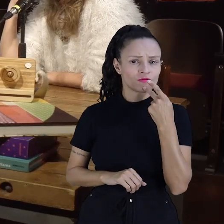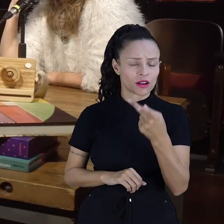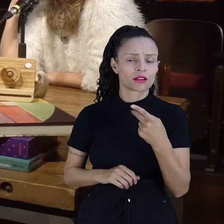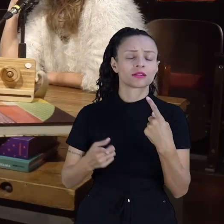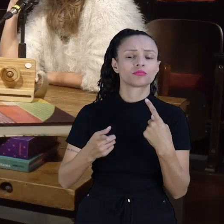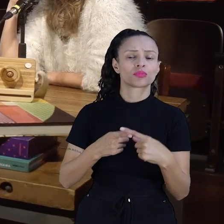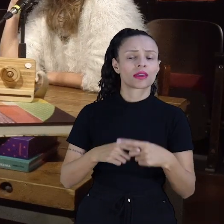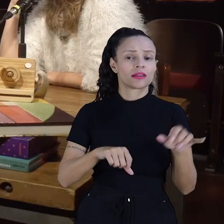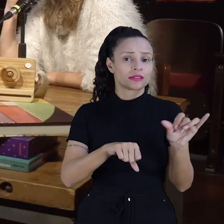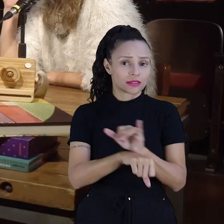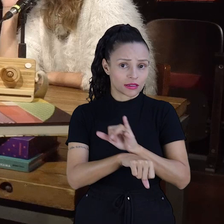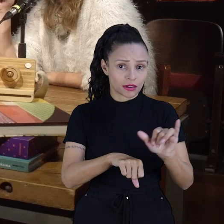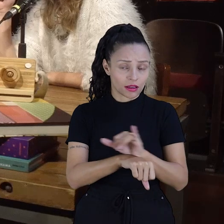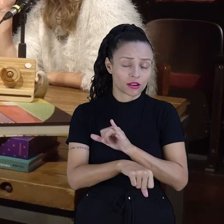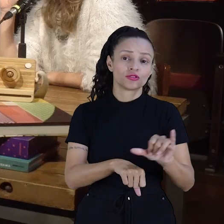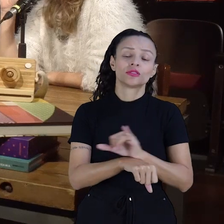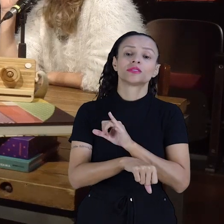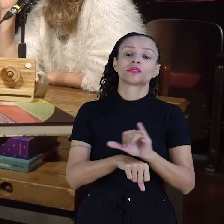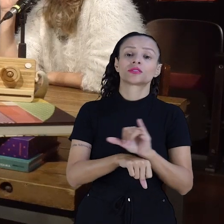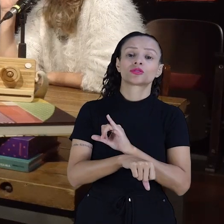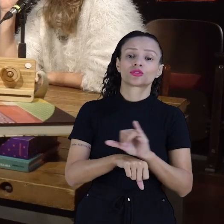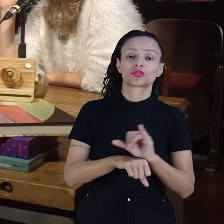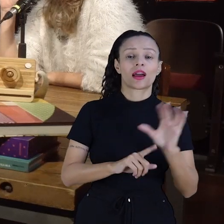traz, porque as estratégias nossas,